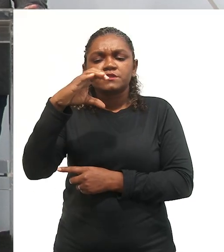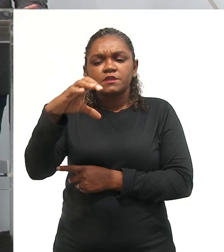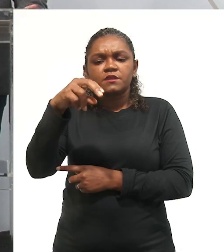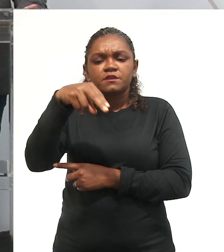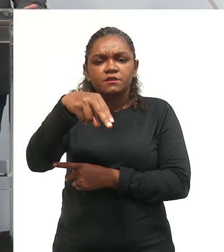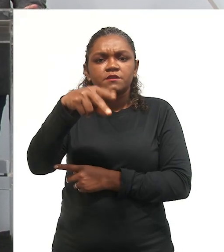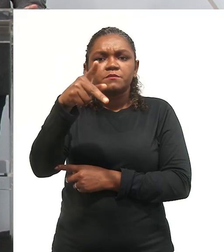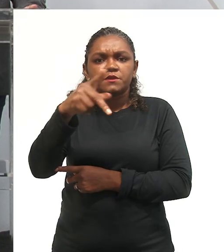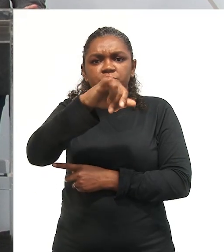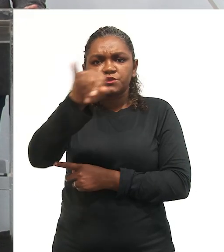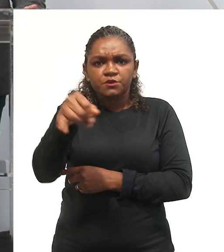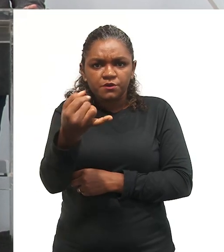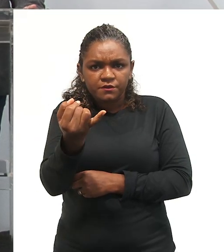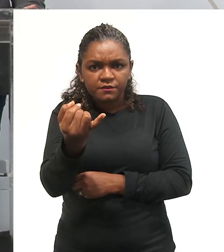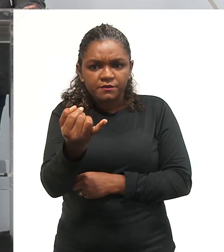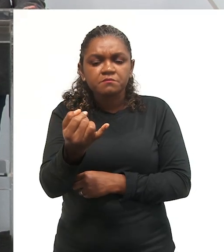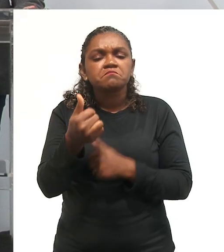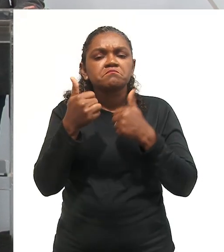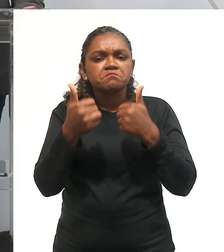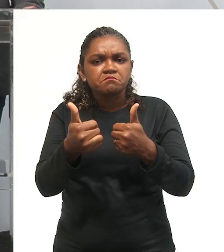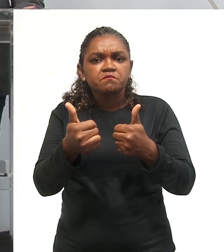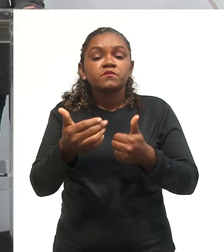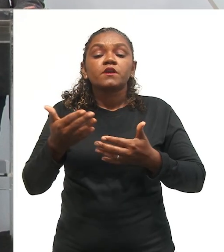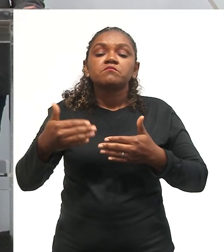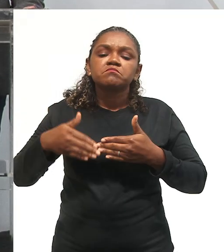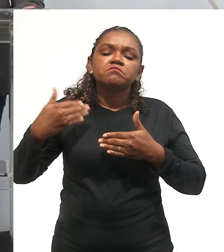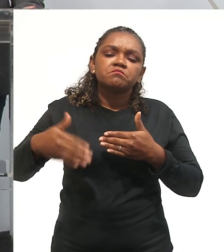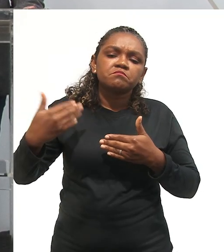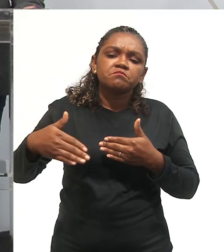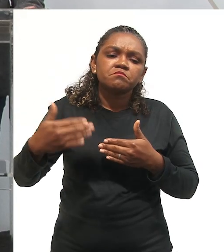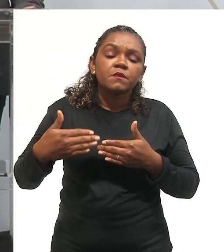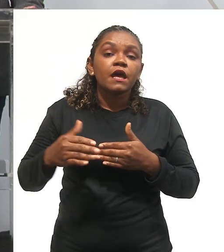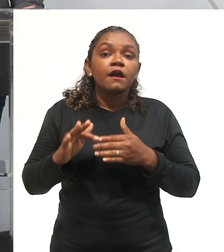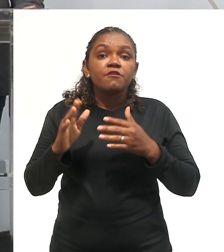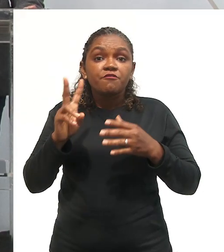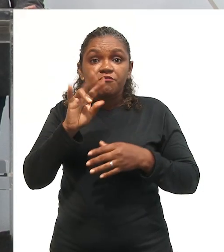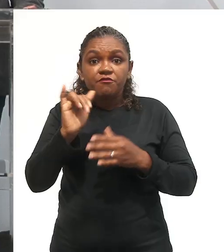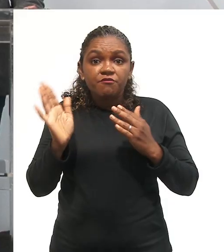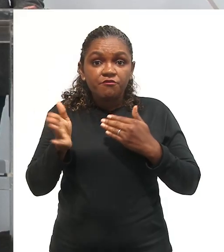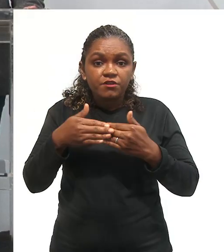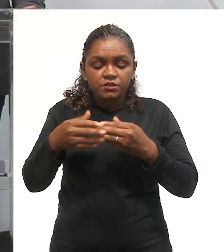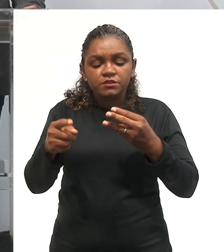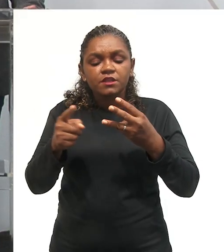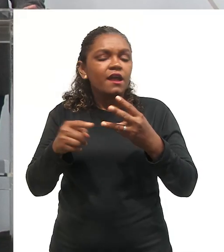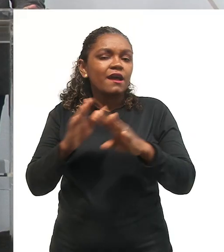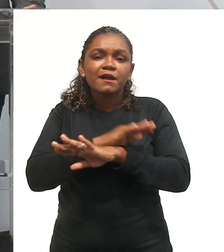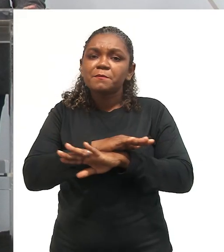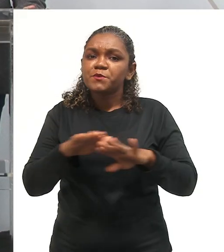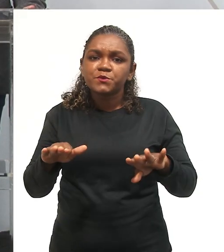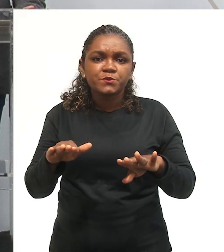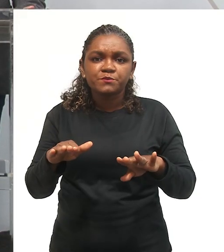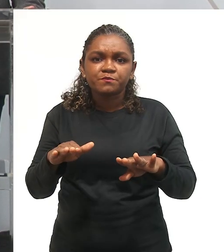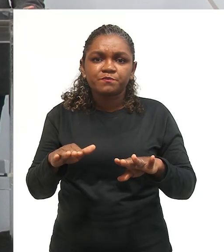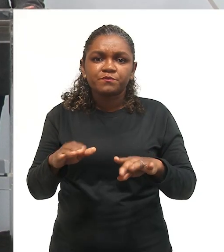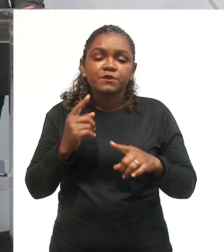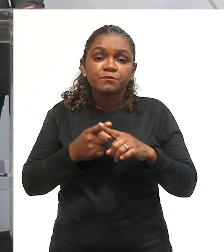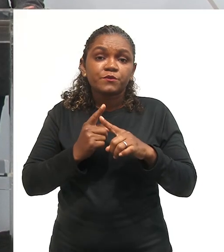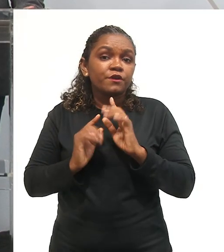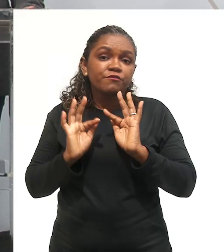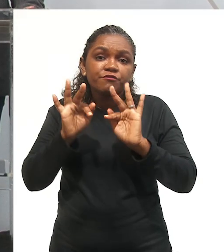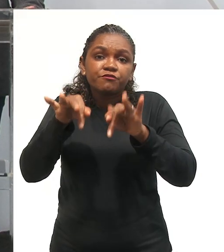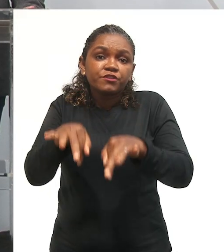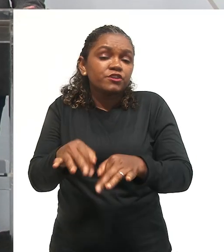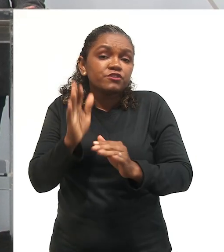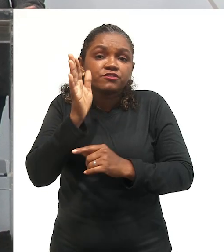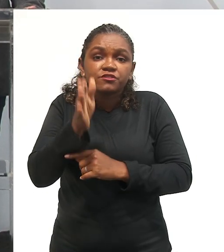CNPJ, e aí ela começa a responder com as suas obrigações e direitos. Mas a partir do momento que ela chega ao